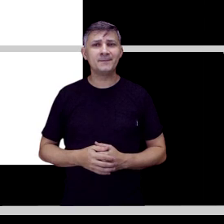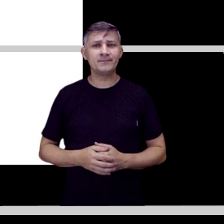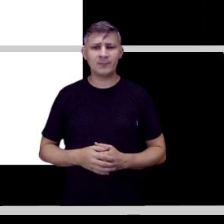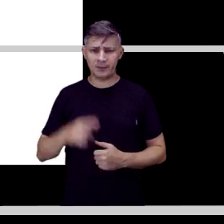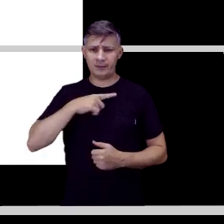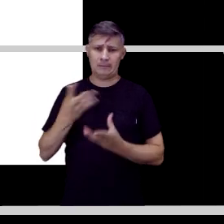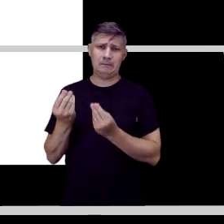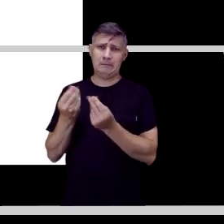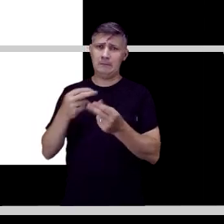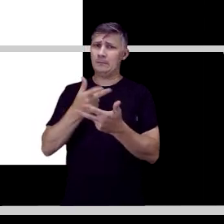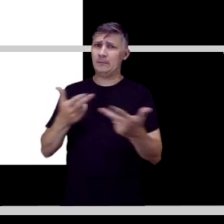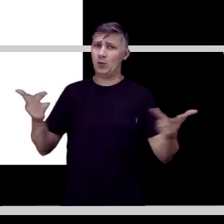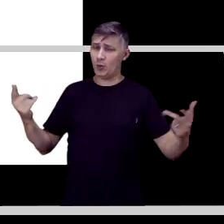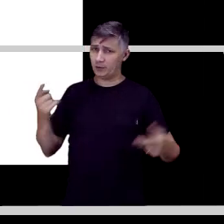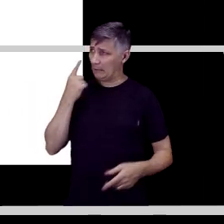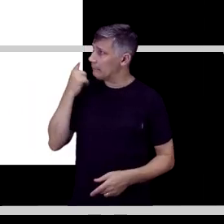são muitas, né?